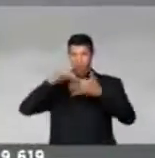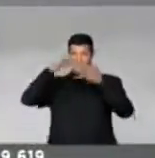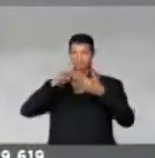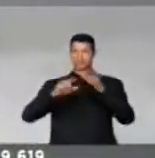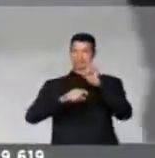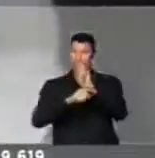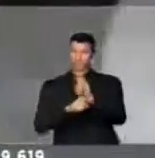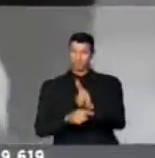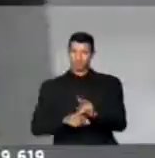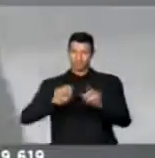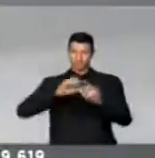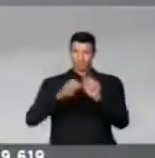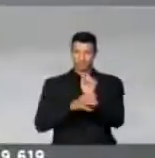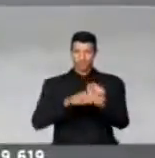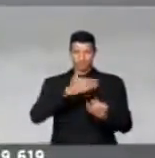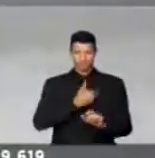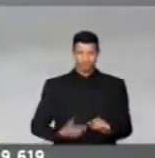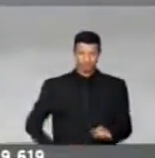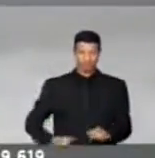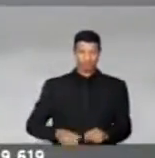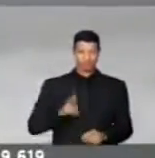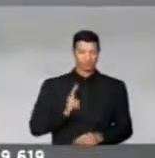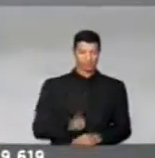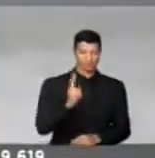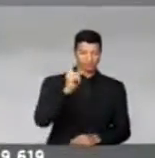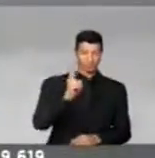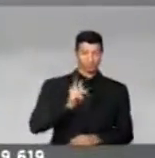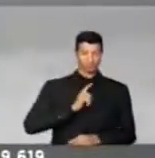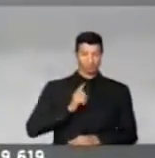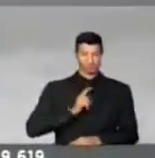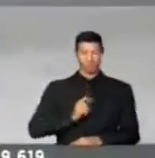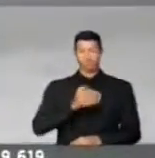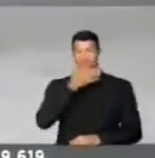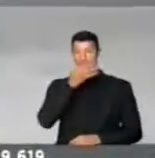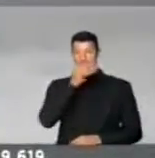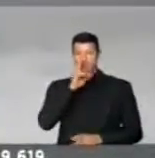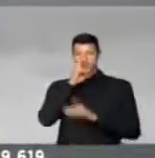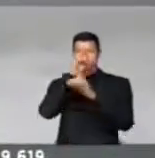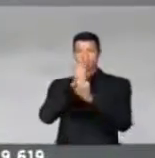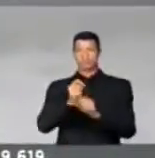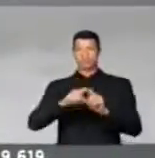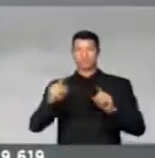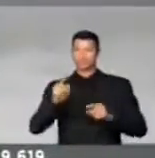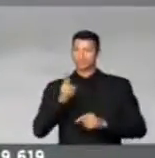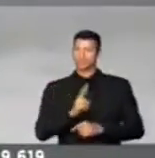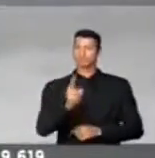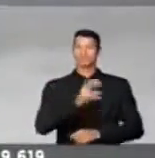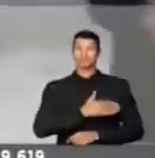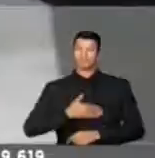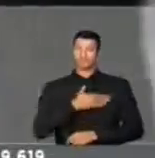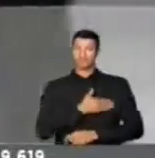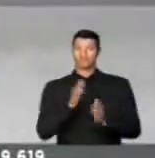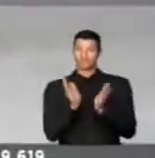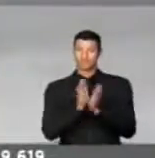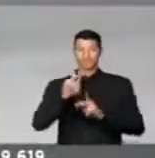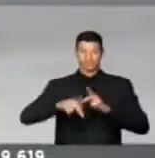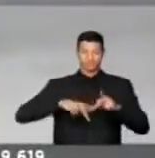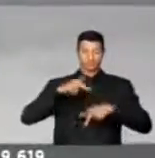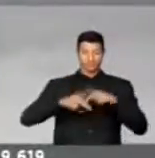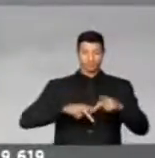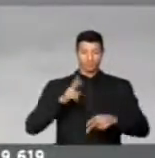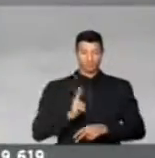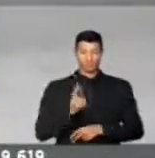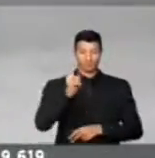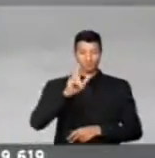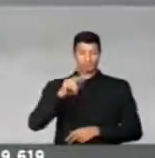que defende a segurança pública, sempre teve opiniões fortes, mas que sempre agradou grande parte da população e